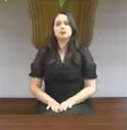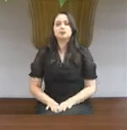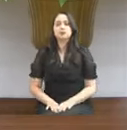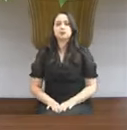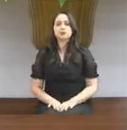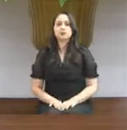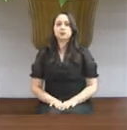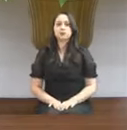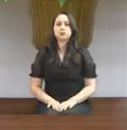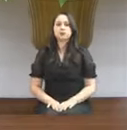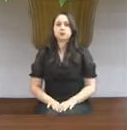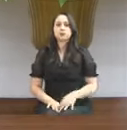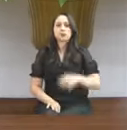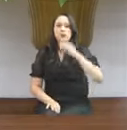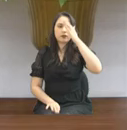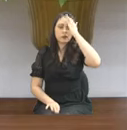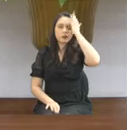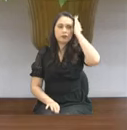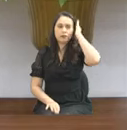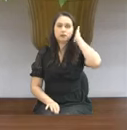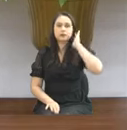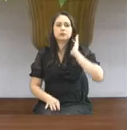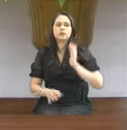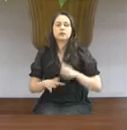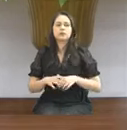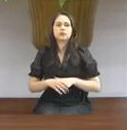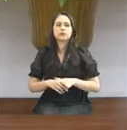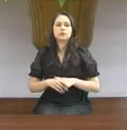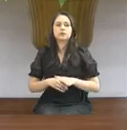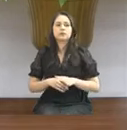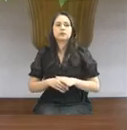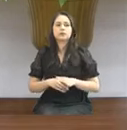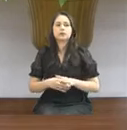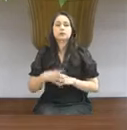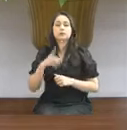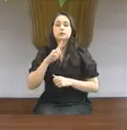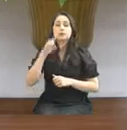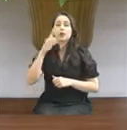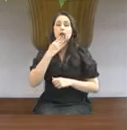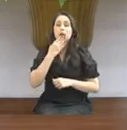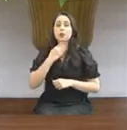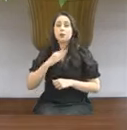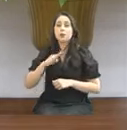quem prometeu, não, se tu não der glória a Deus, eu não paro. Quem